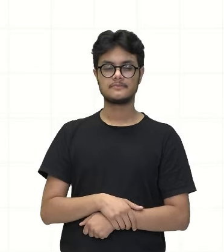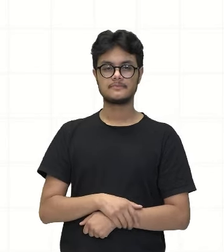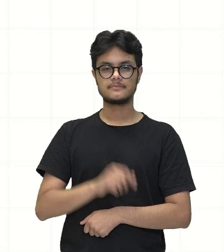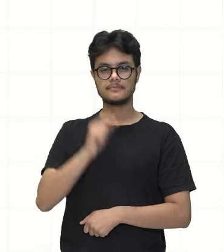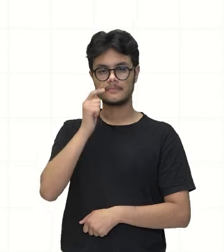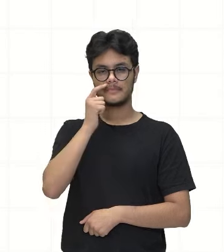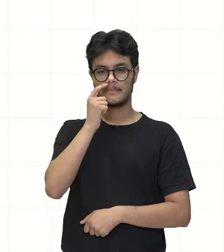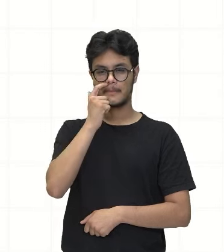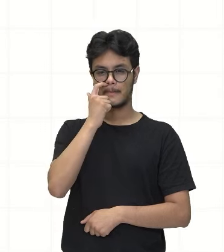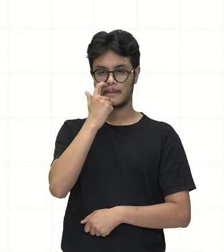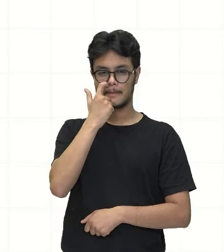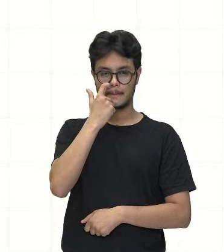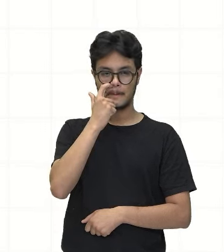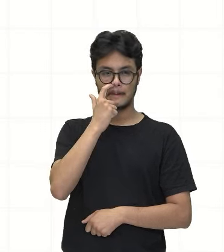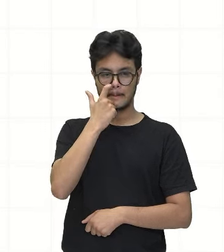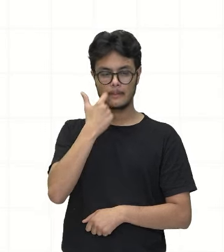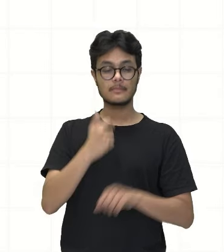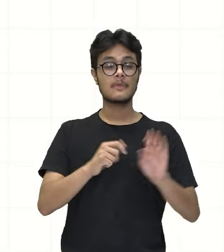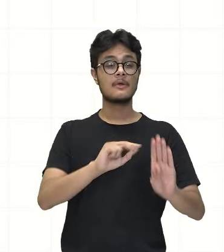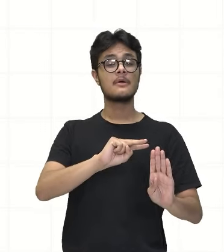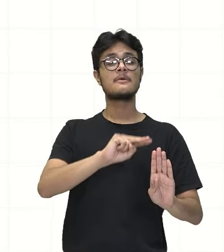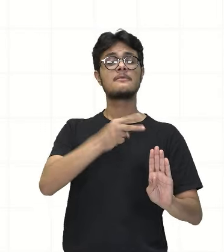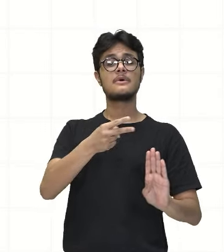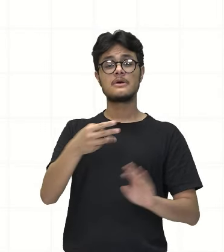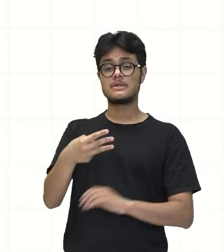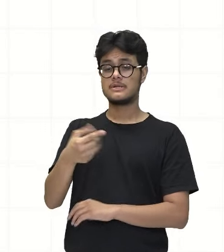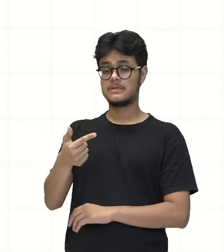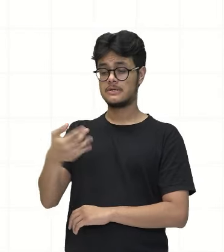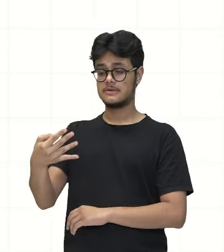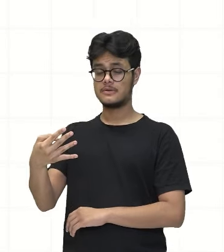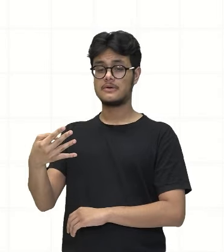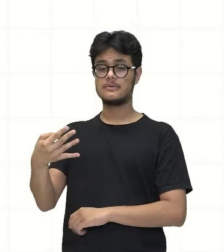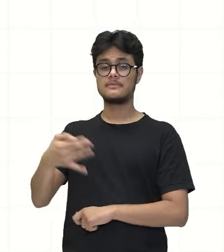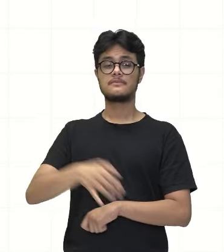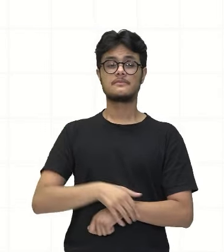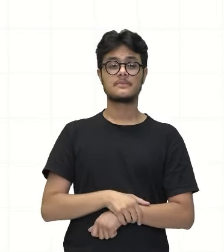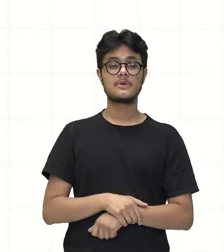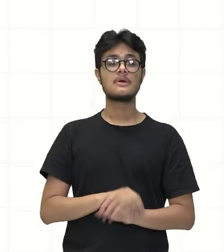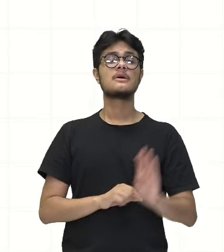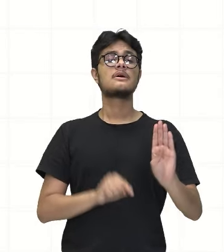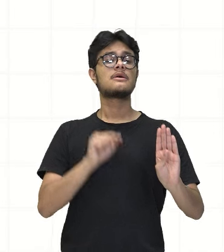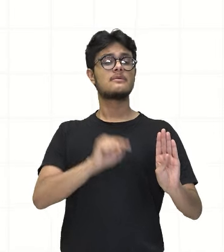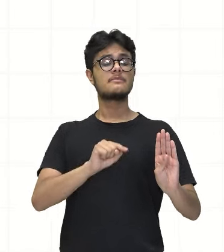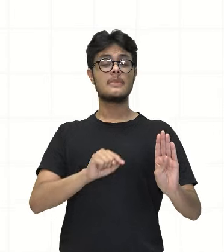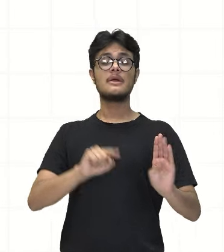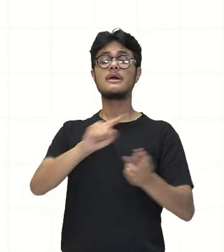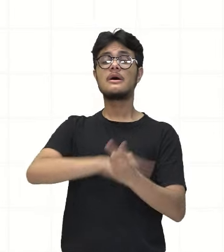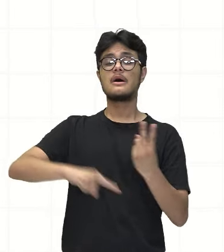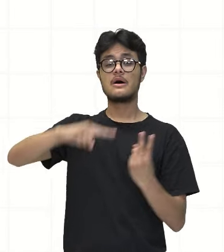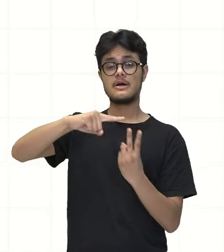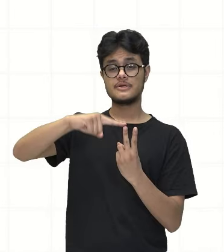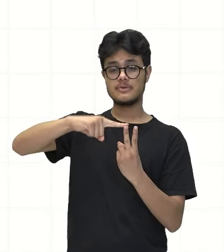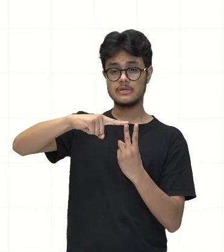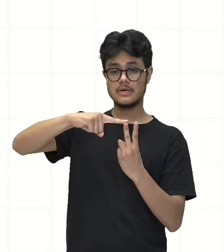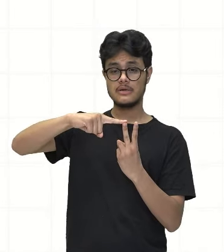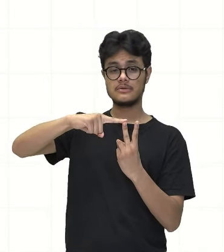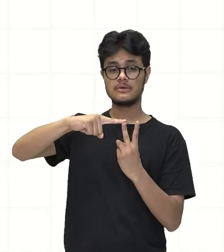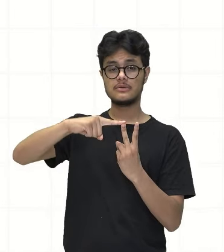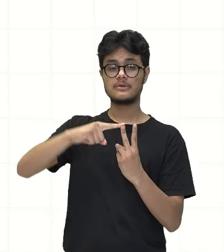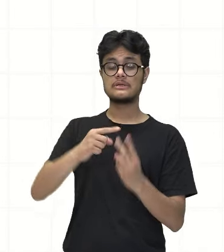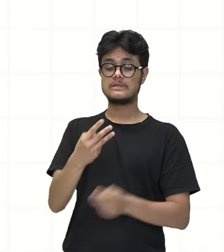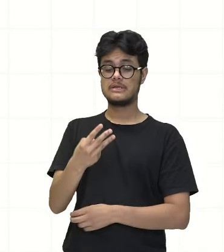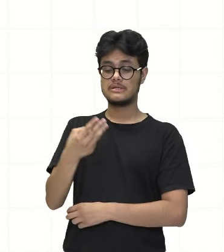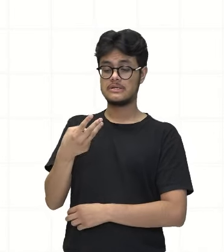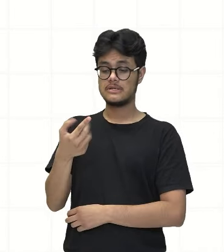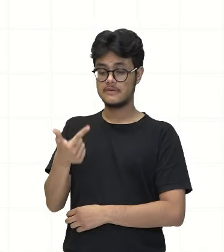Ou seja, b ao quadrado é igual a 324, então b vai ser igual a raiz quadrada de